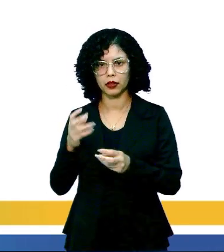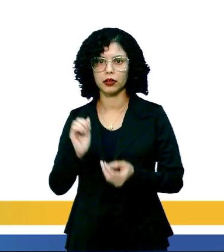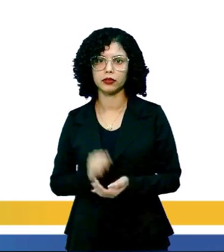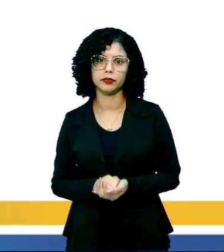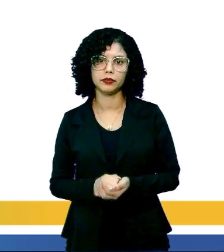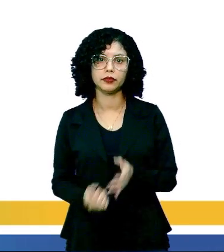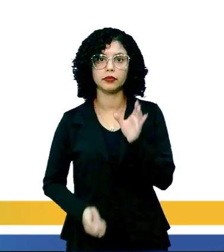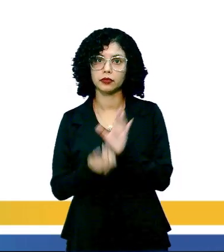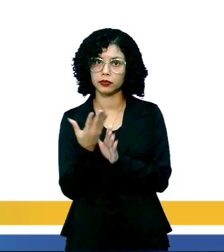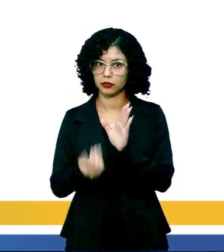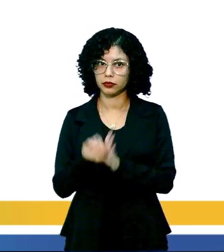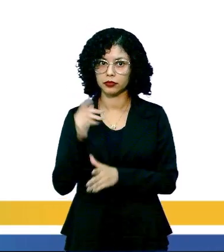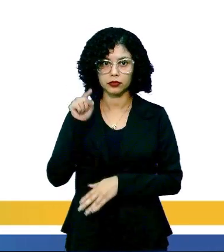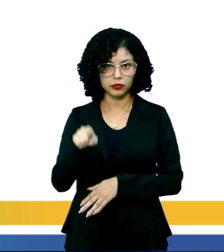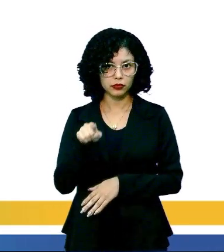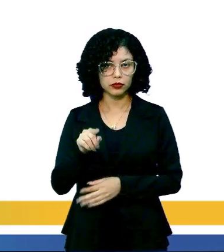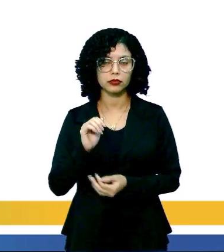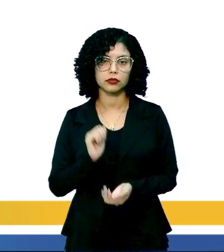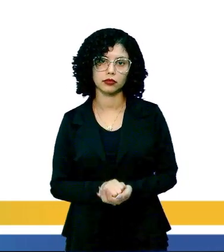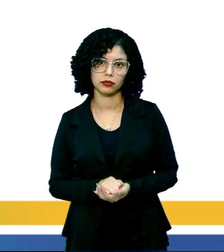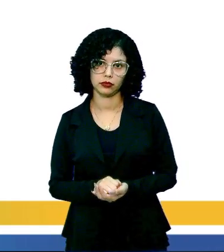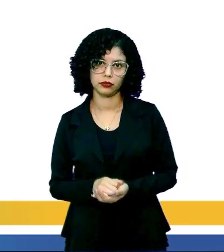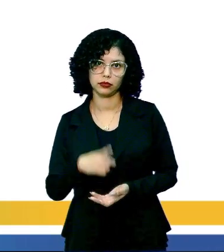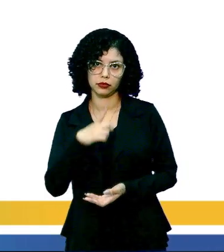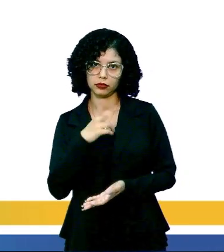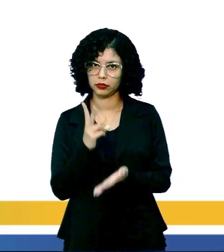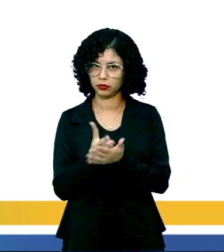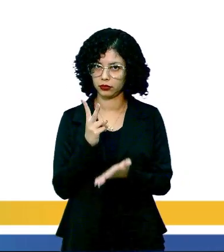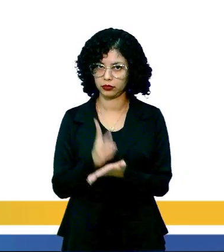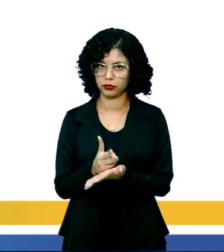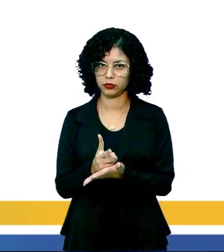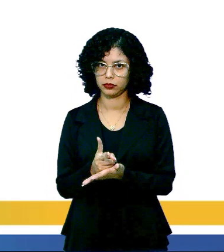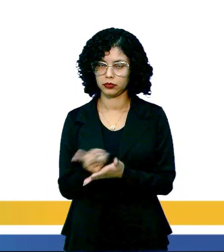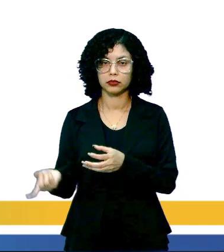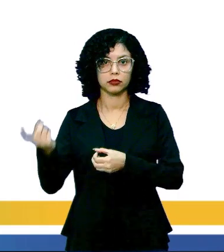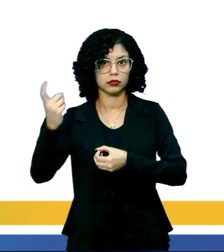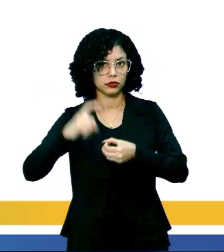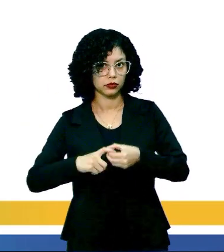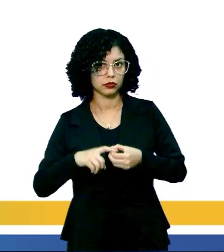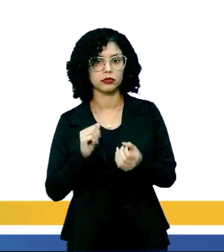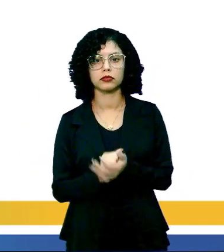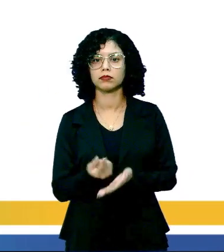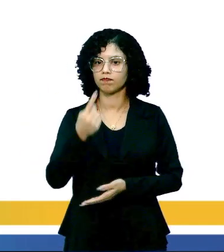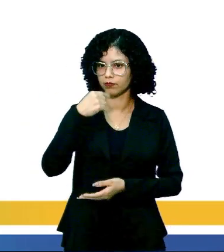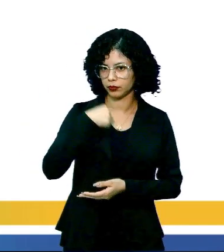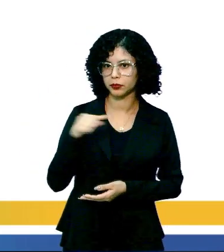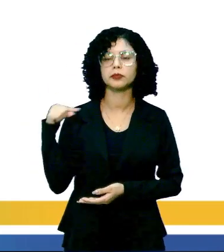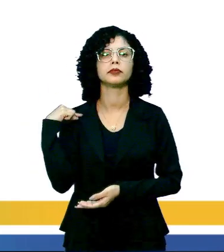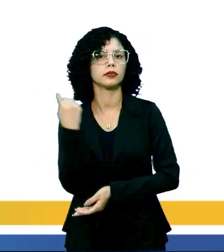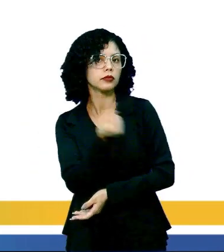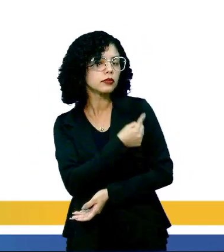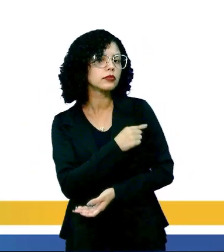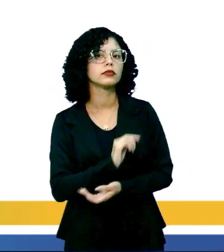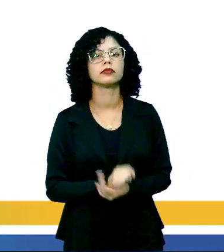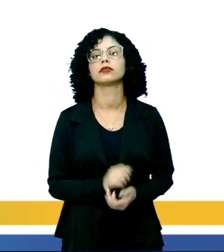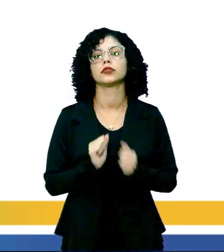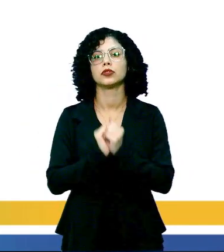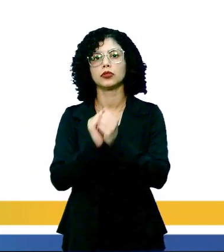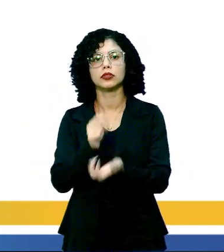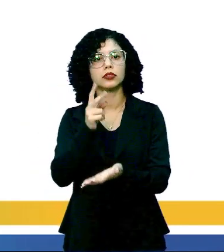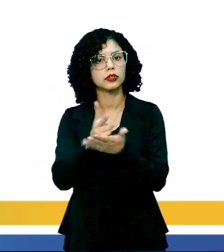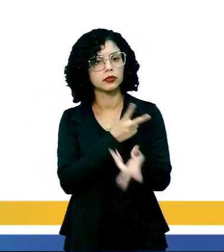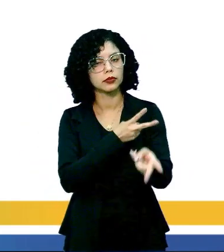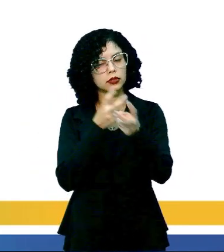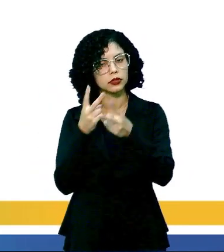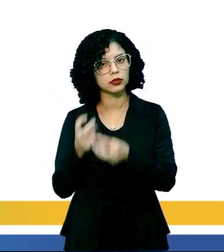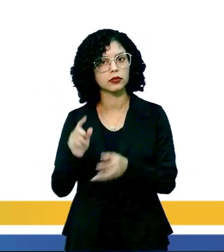Observa que a produção ali, ela tem sempre voltada para o eu, para o nós, para o agente. Então, a gente tem